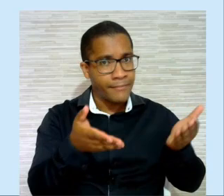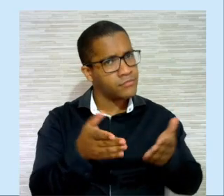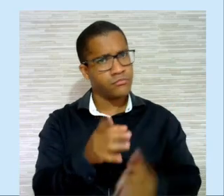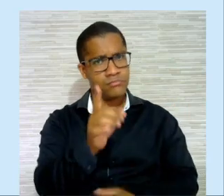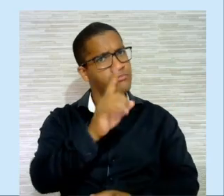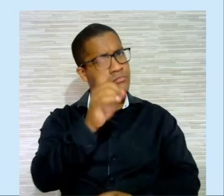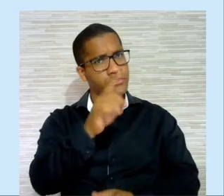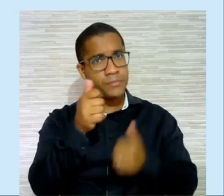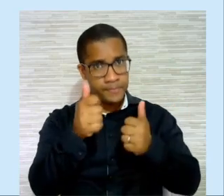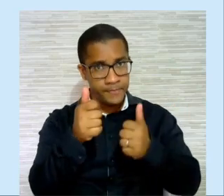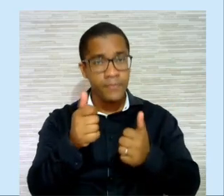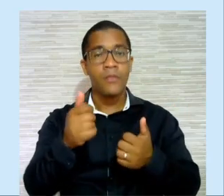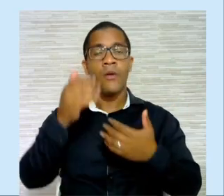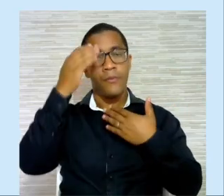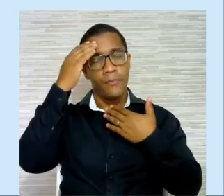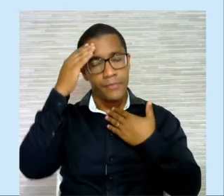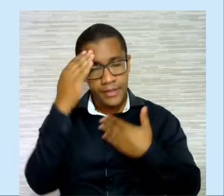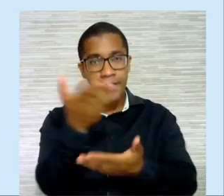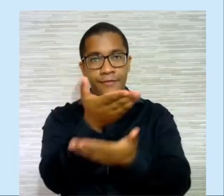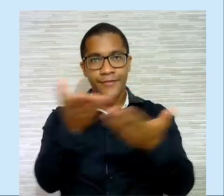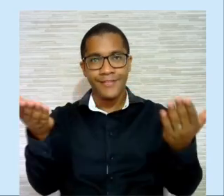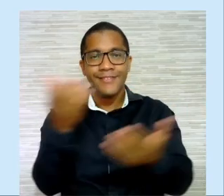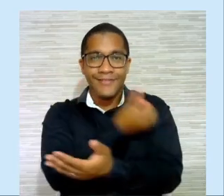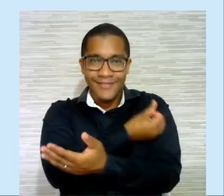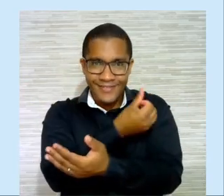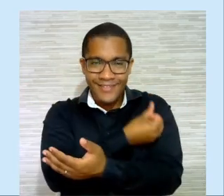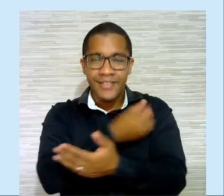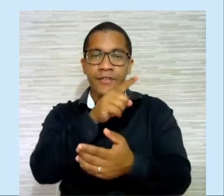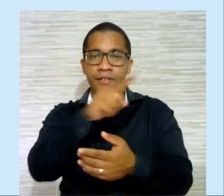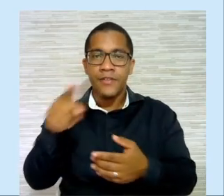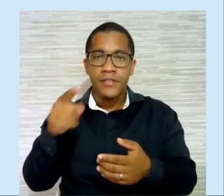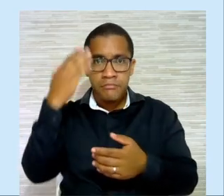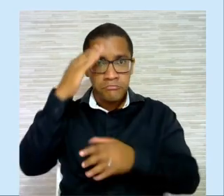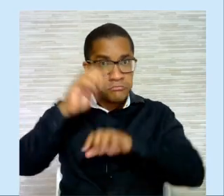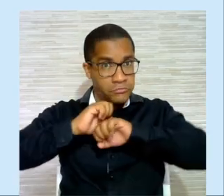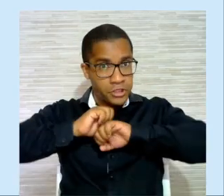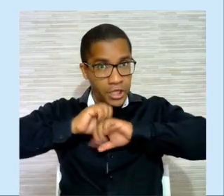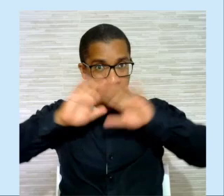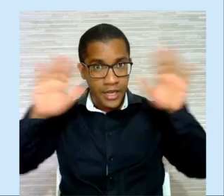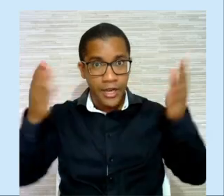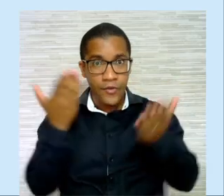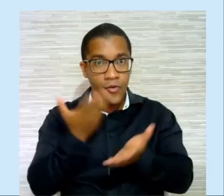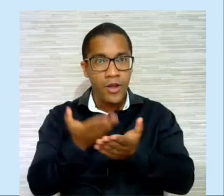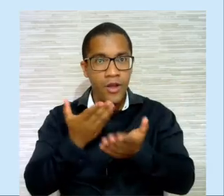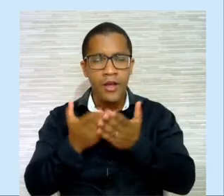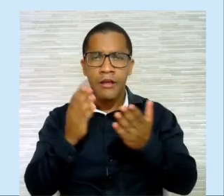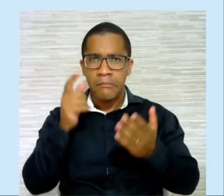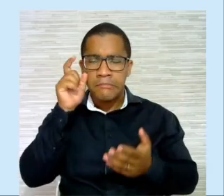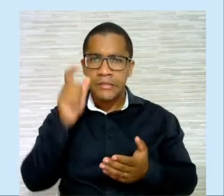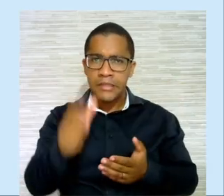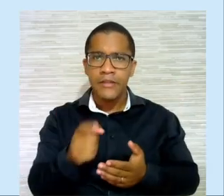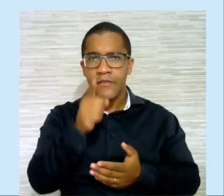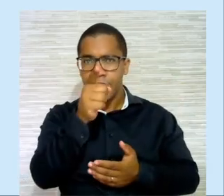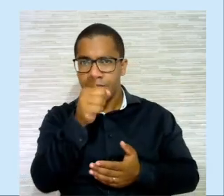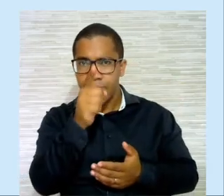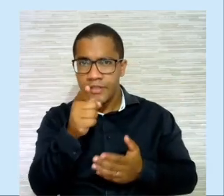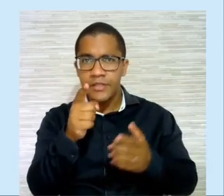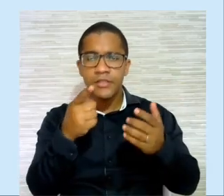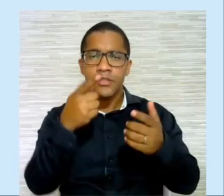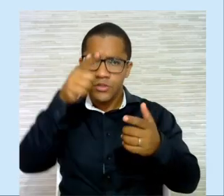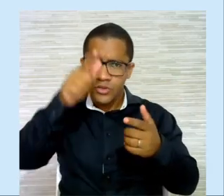sexto ano. Obrigado pela participação de vocês. Espero que vocês tenham compreendido sobre essas aulas, tá? É muito interessante que